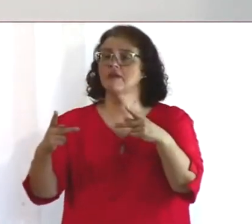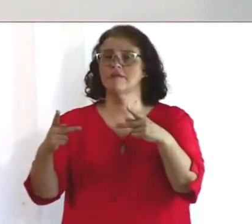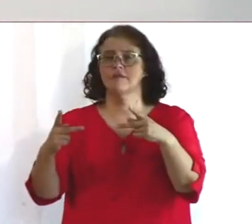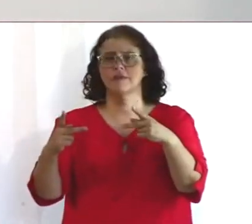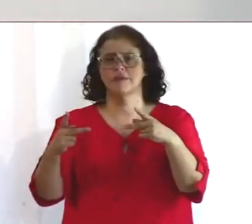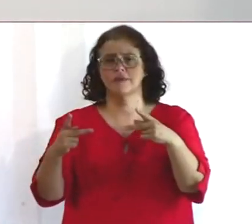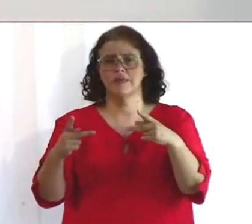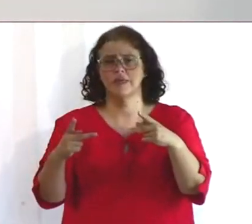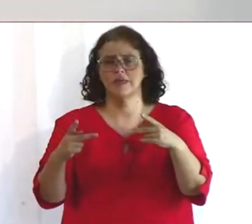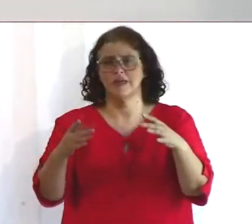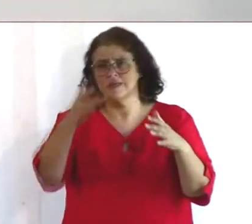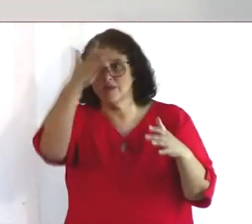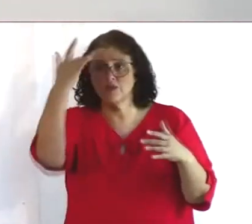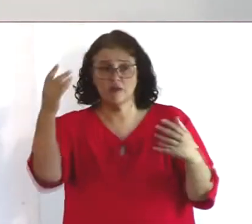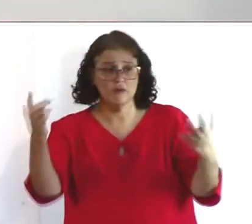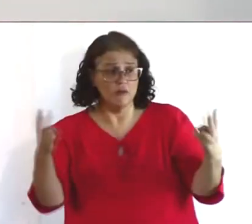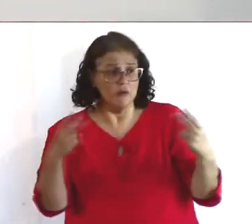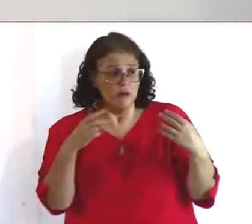maravilhamento,